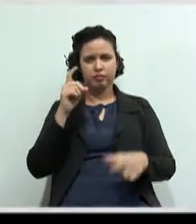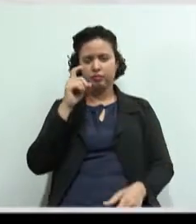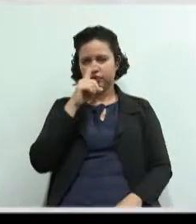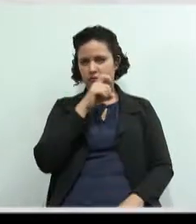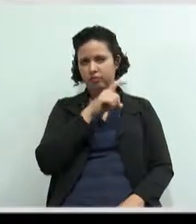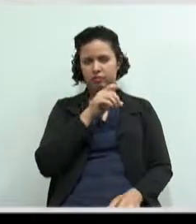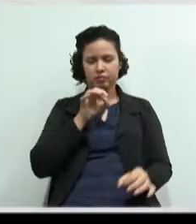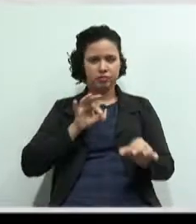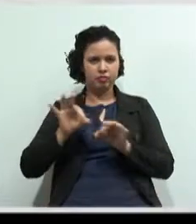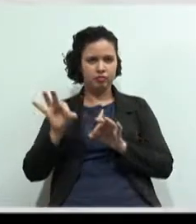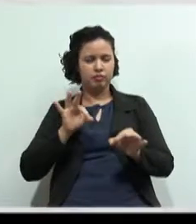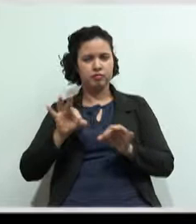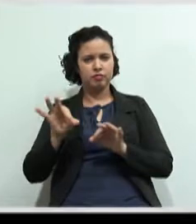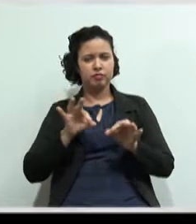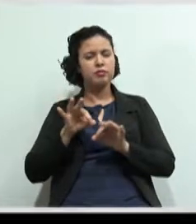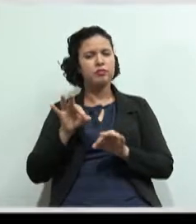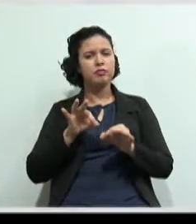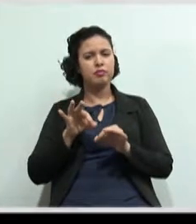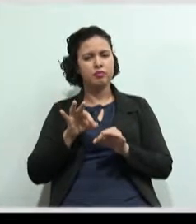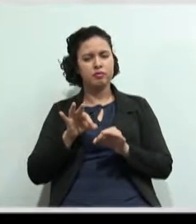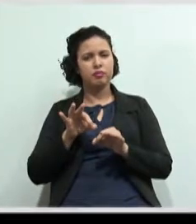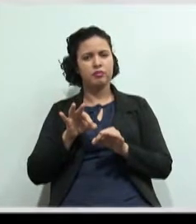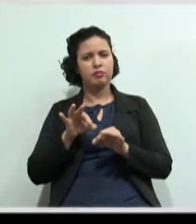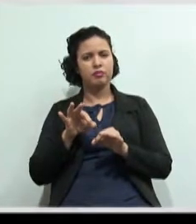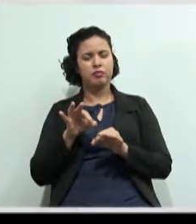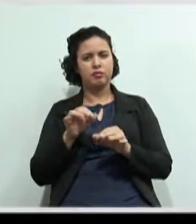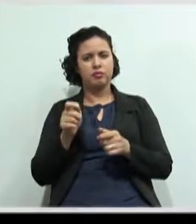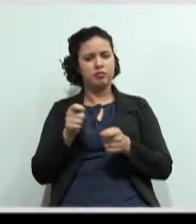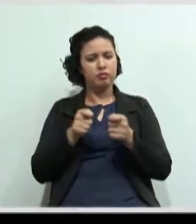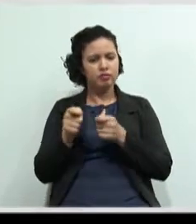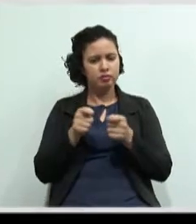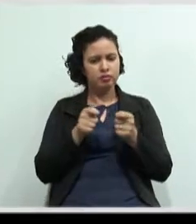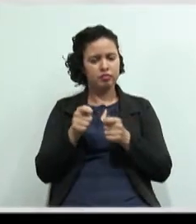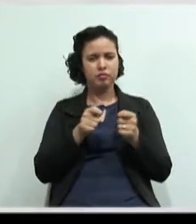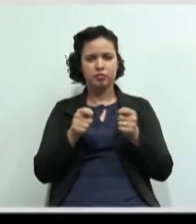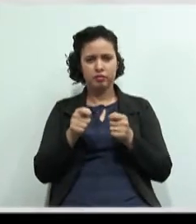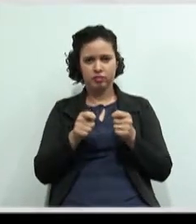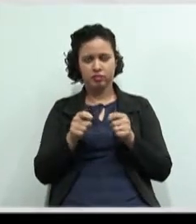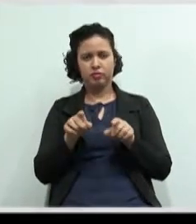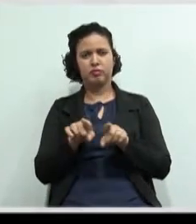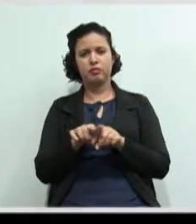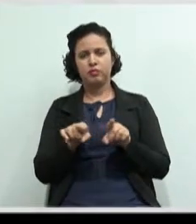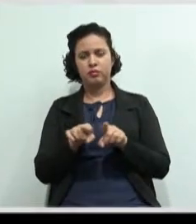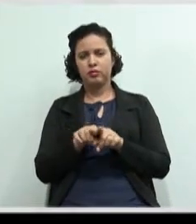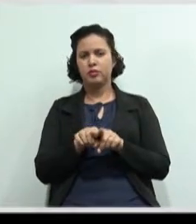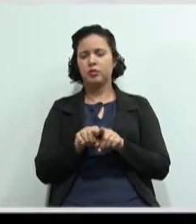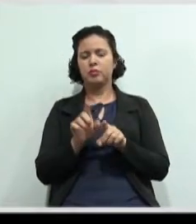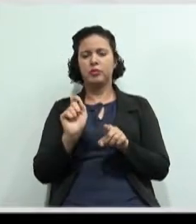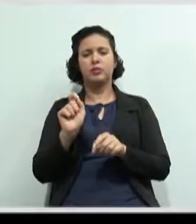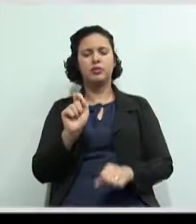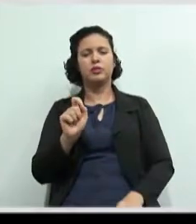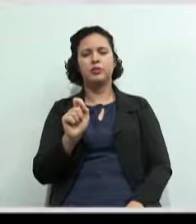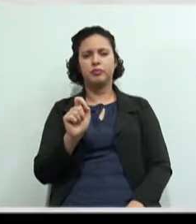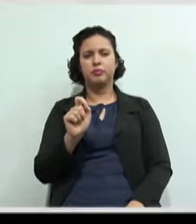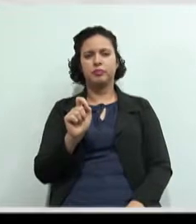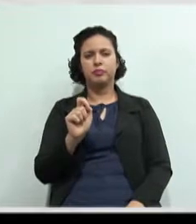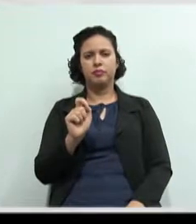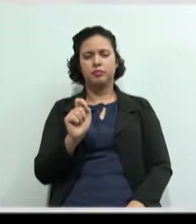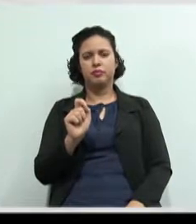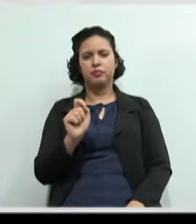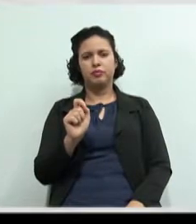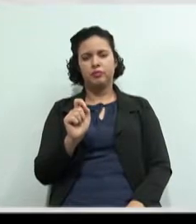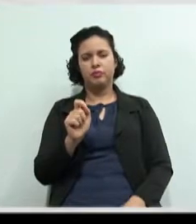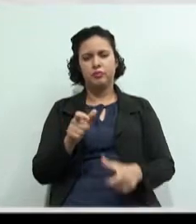planejamento decorre da limitada eficácia administrativa e de controles, e que o componente humano, na verdade, constitui o